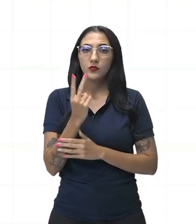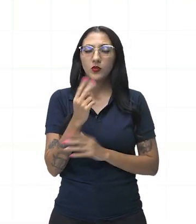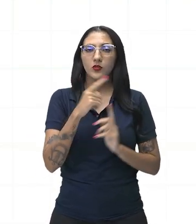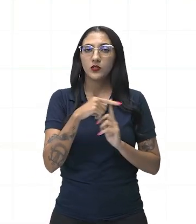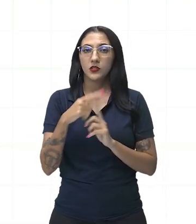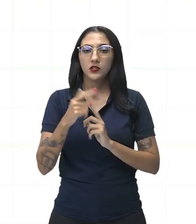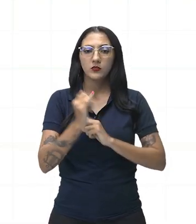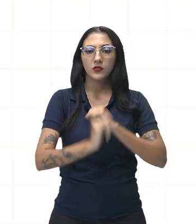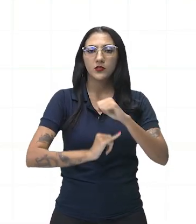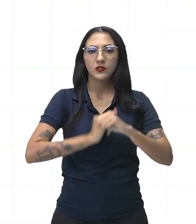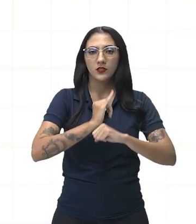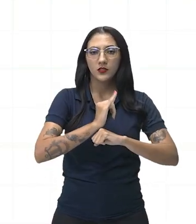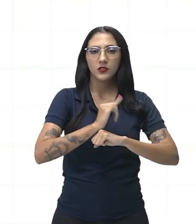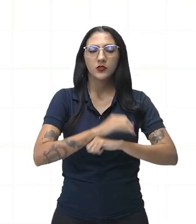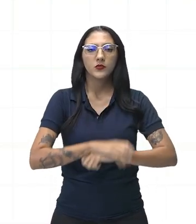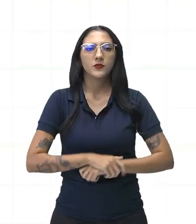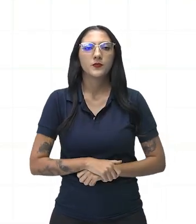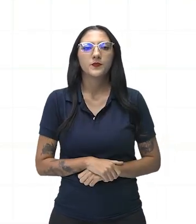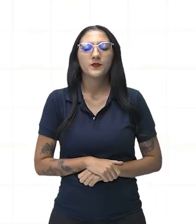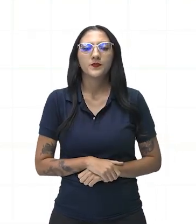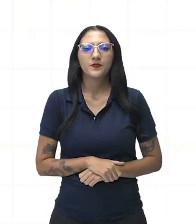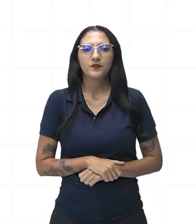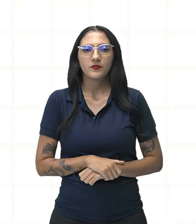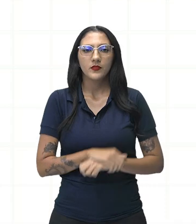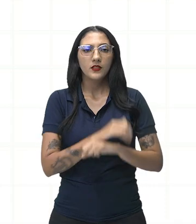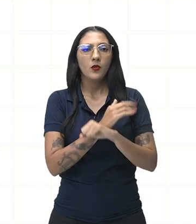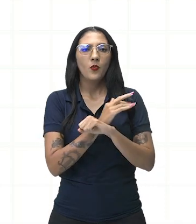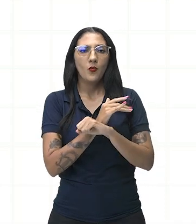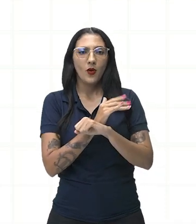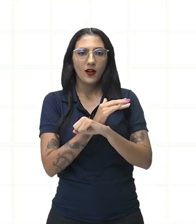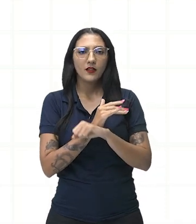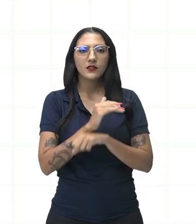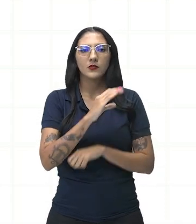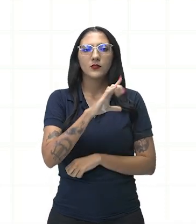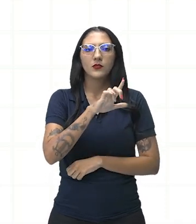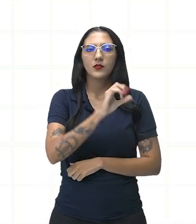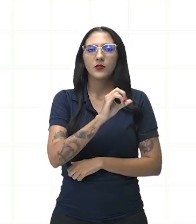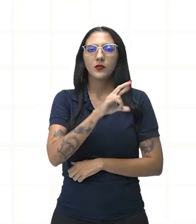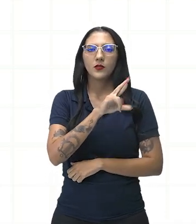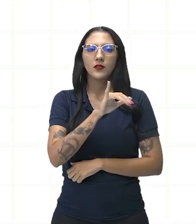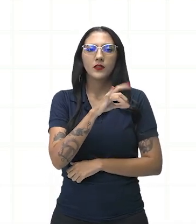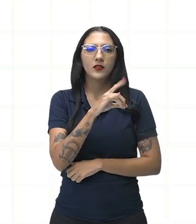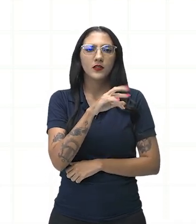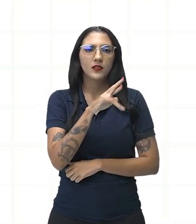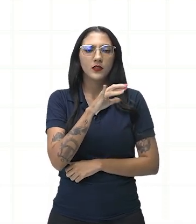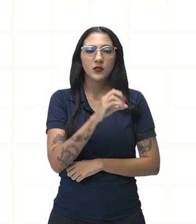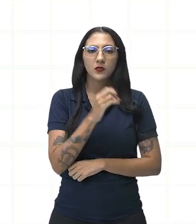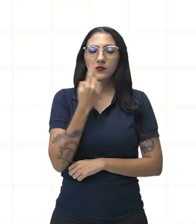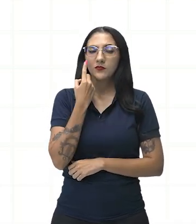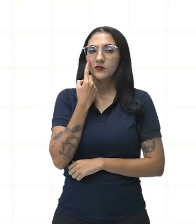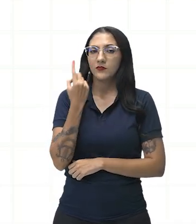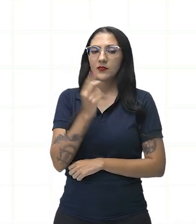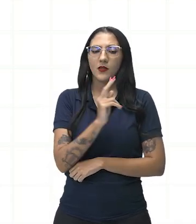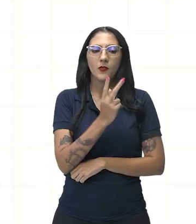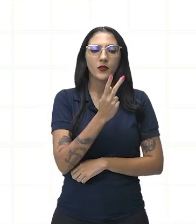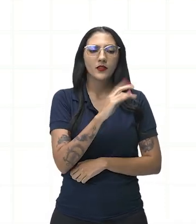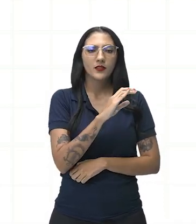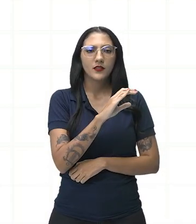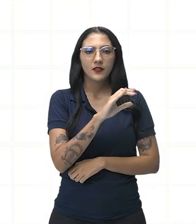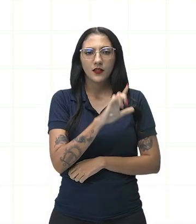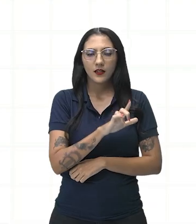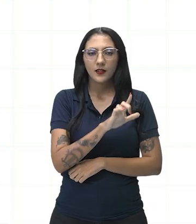íons. Então, vamos aqui. Temos o ácido clorídrico, representado na no símbolo HCl.